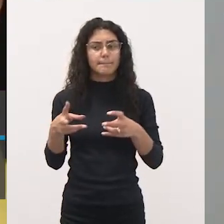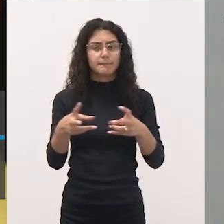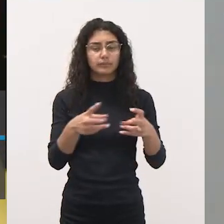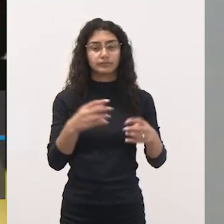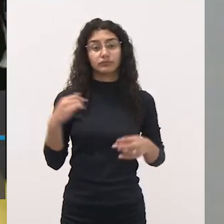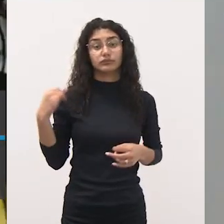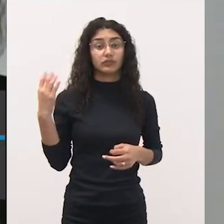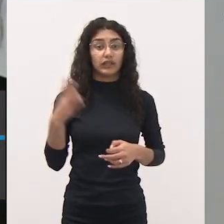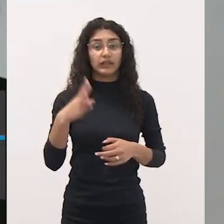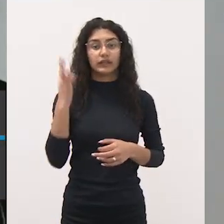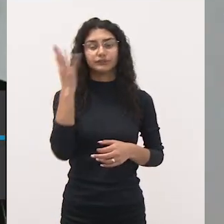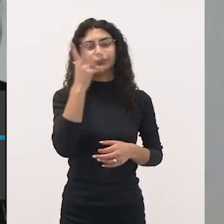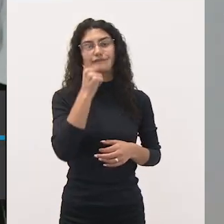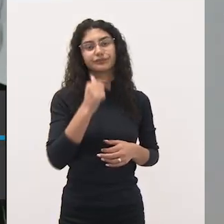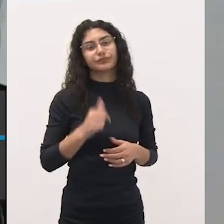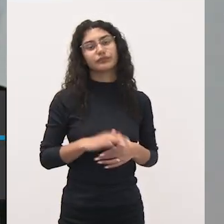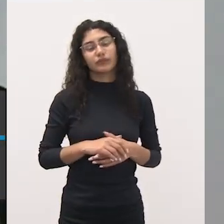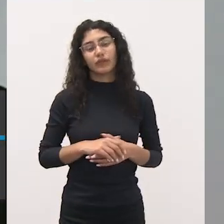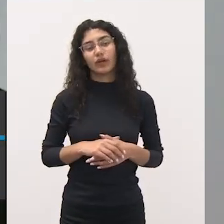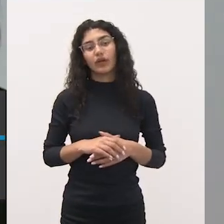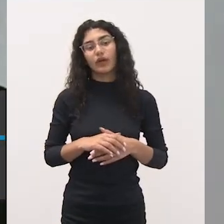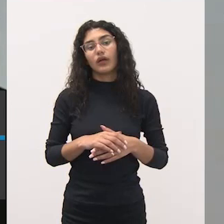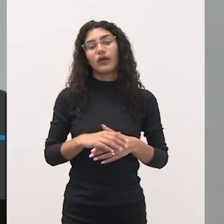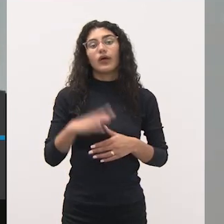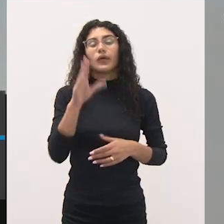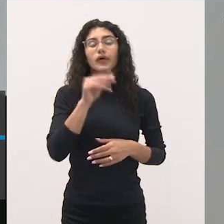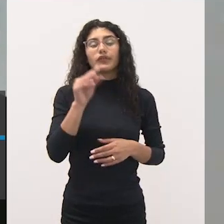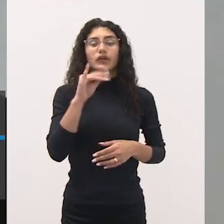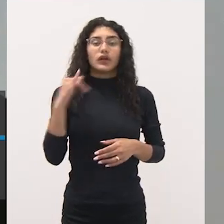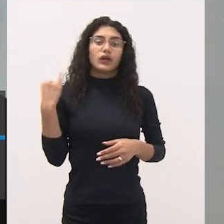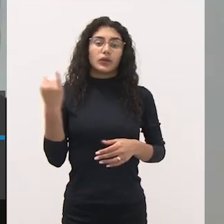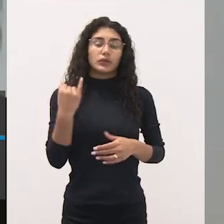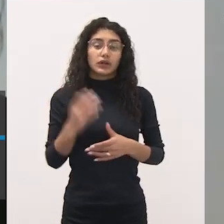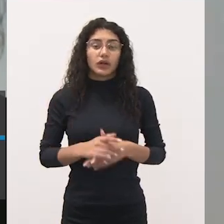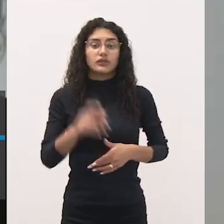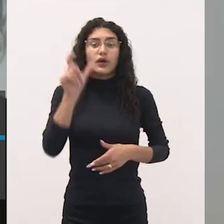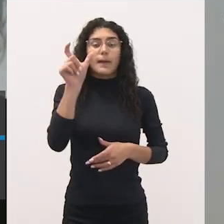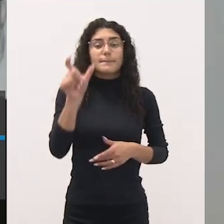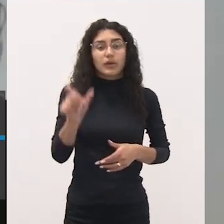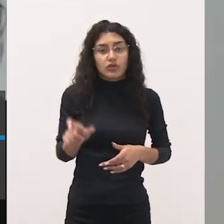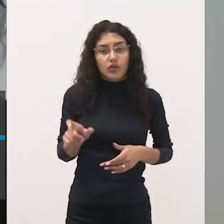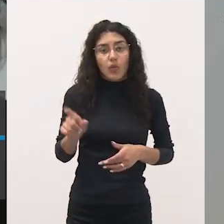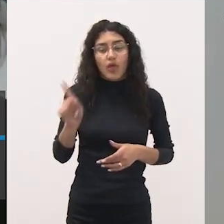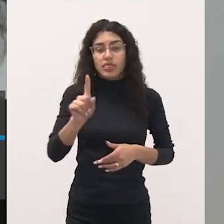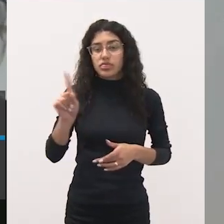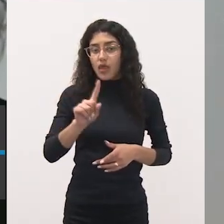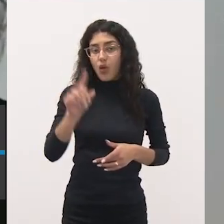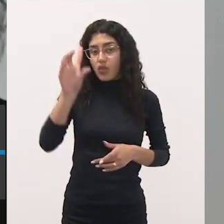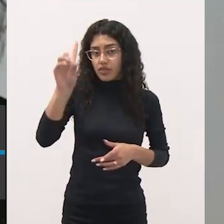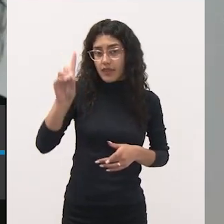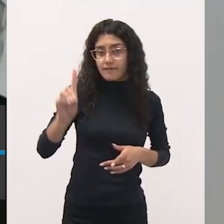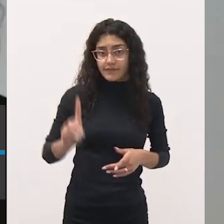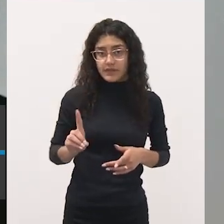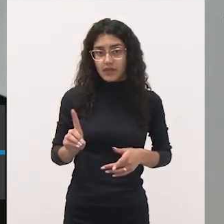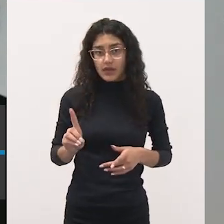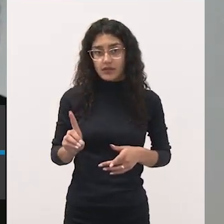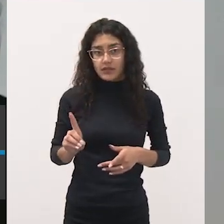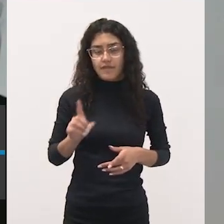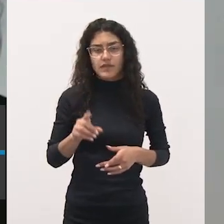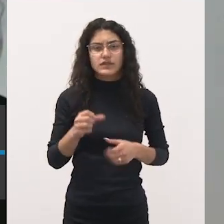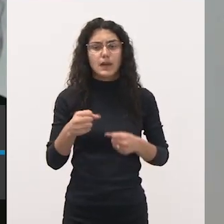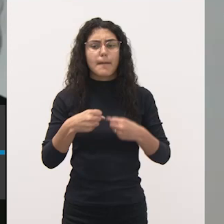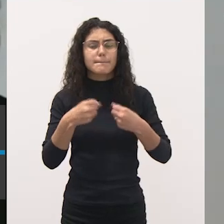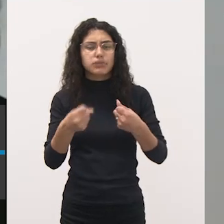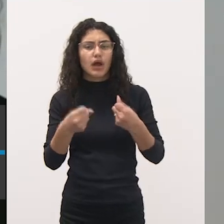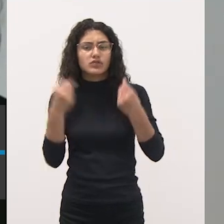fala. É uma frase impactante, né? A pessoa não é a deficiência. Você podia